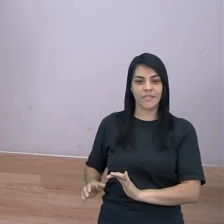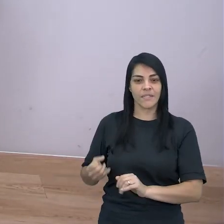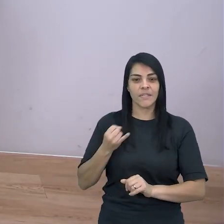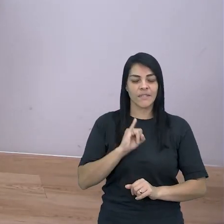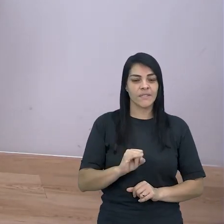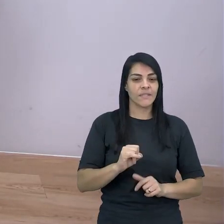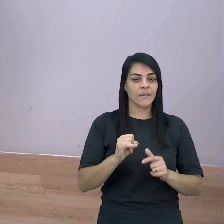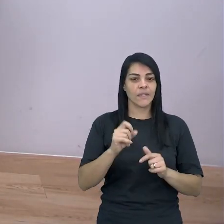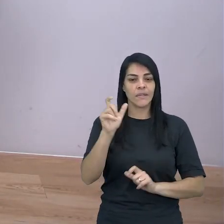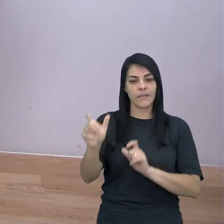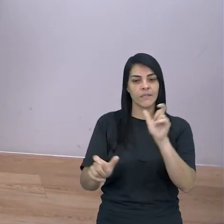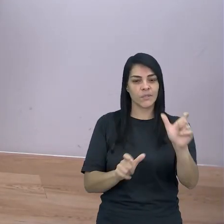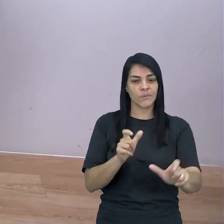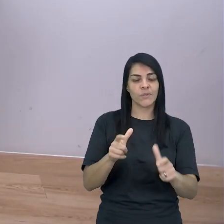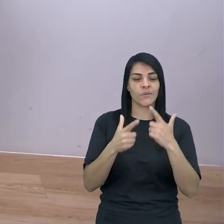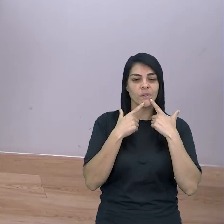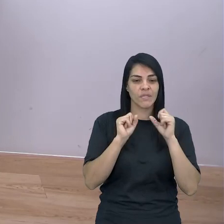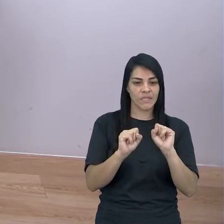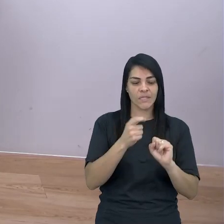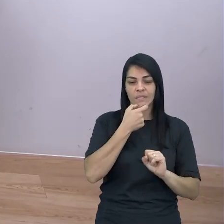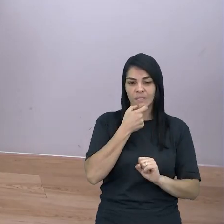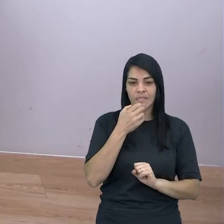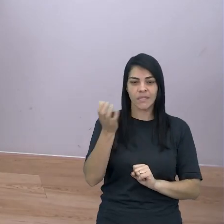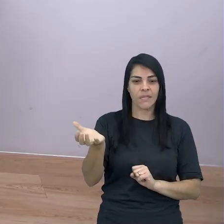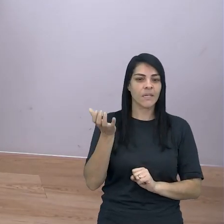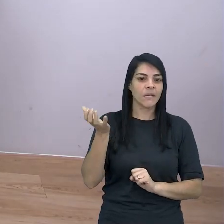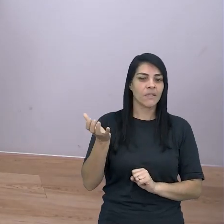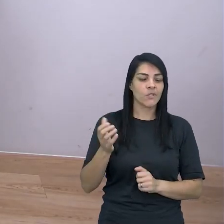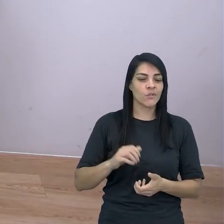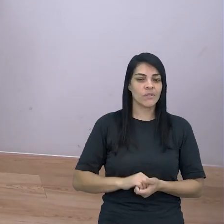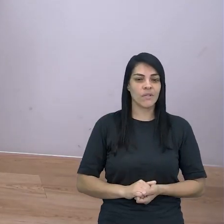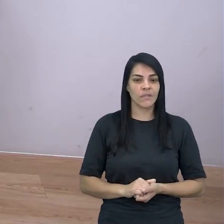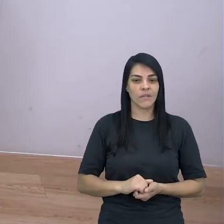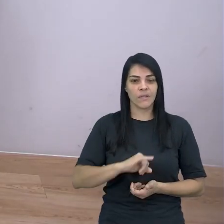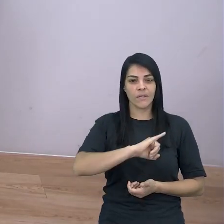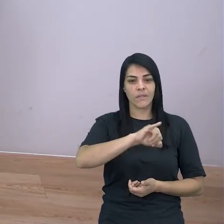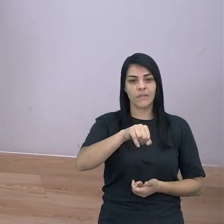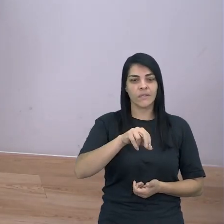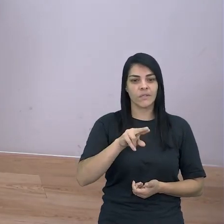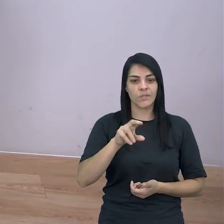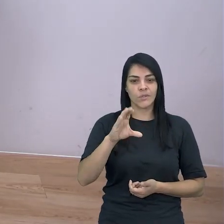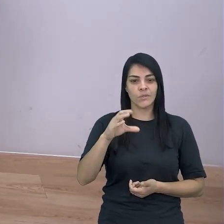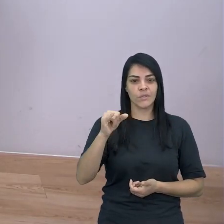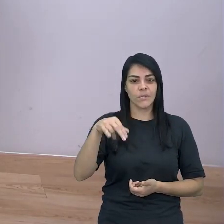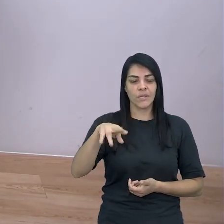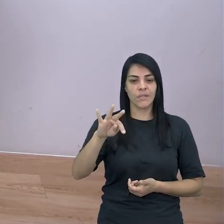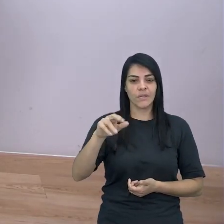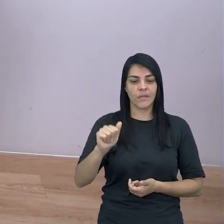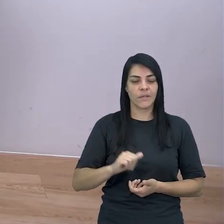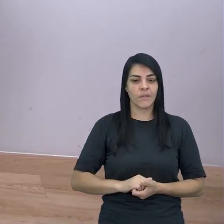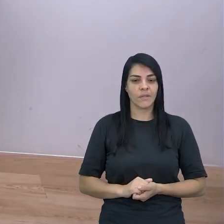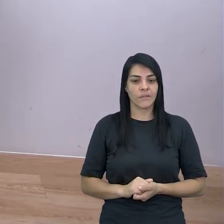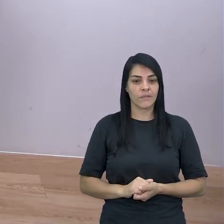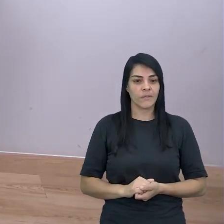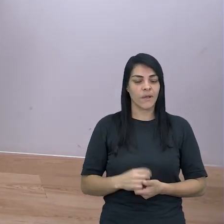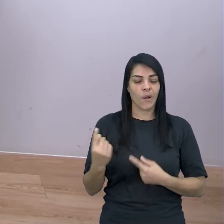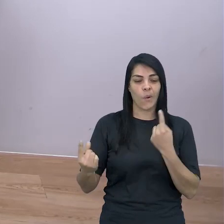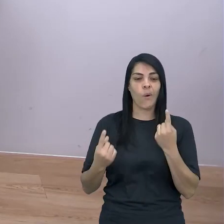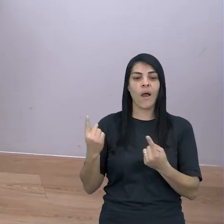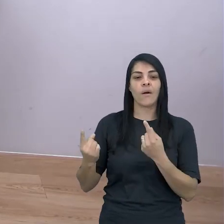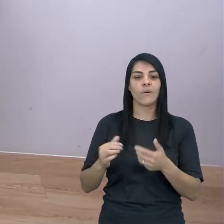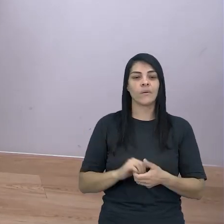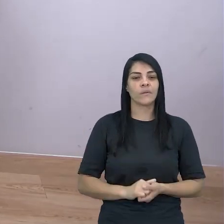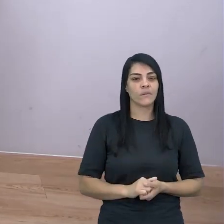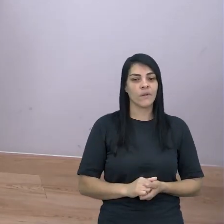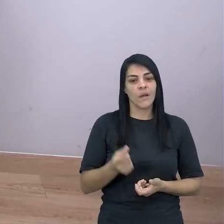de inglês querem a visita do EFAPSON. E aí, galera? Aí vocês levam, né?